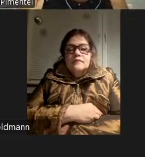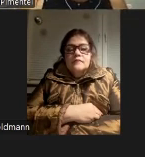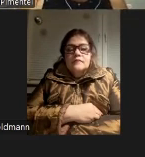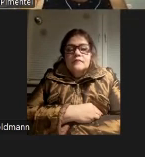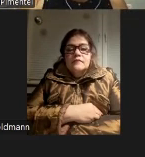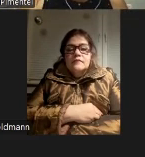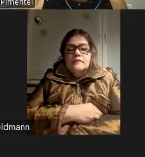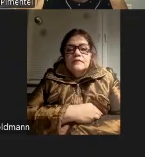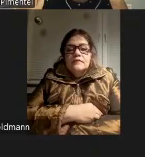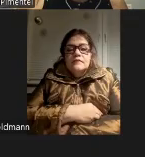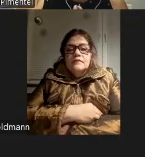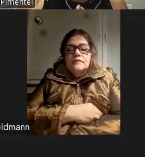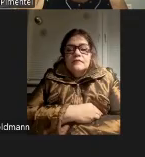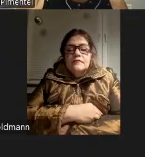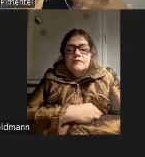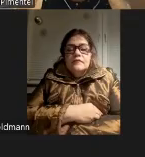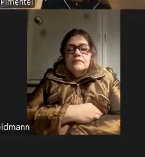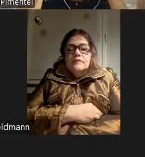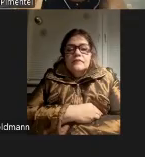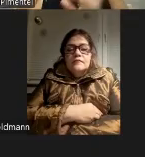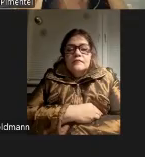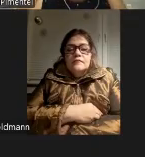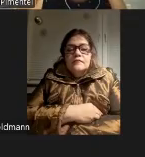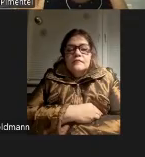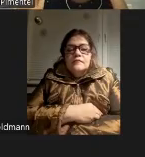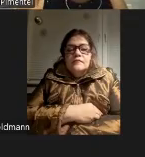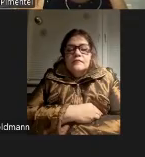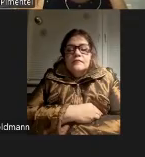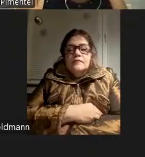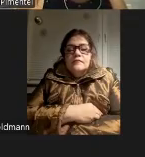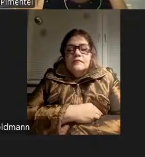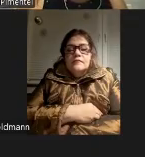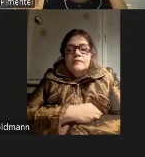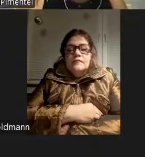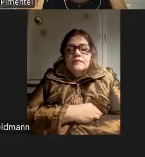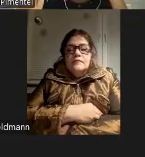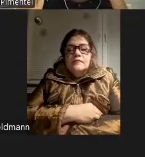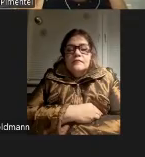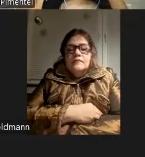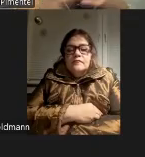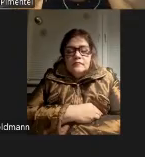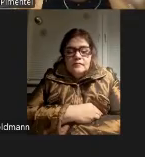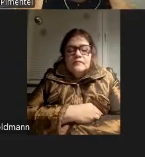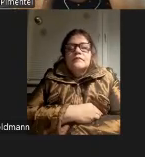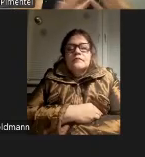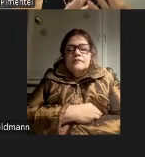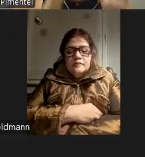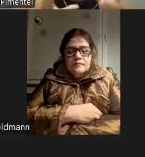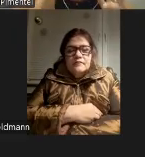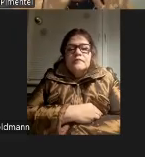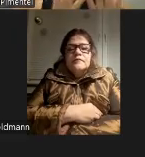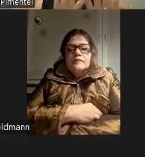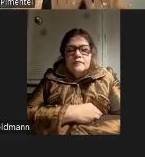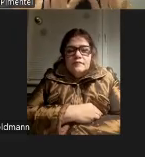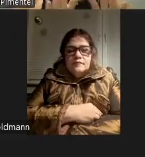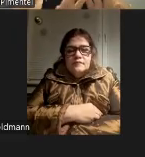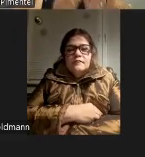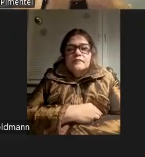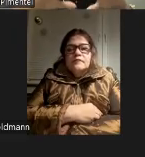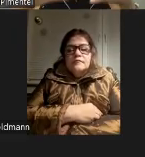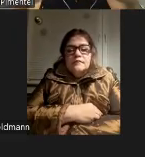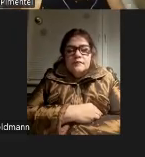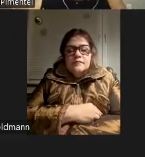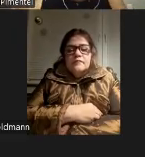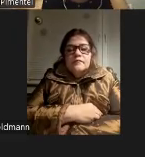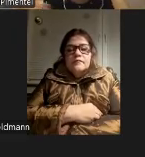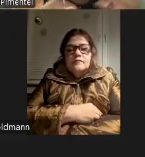substâncias potencialmente neurodegenerativas, como, por exemplo, as proteínas beta-amiloides, né, que ficam ali, feito Flavinha